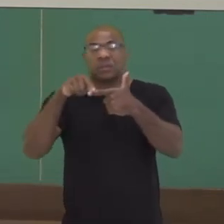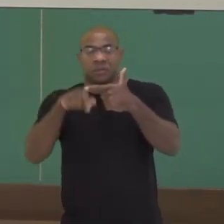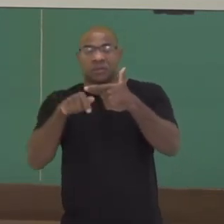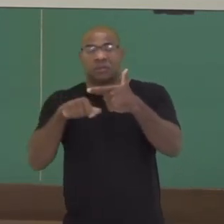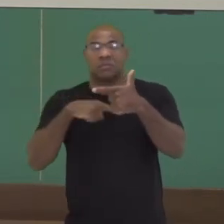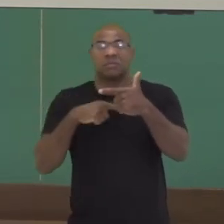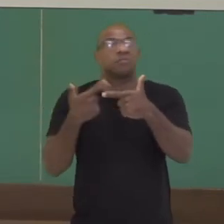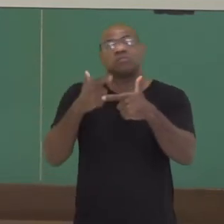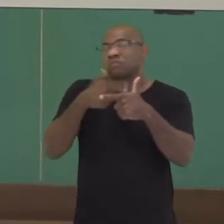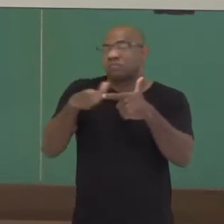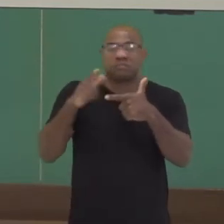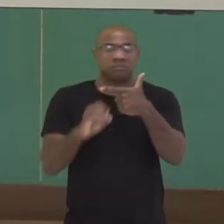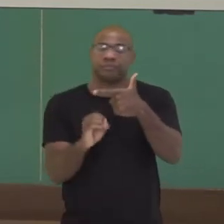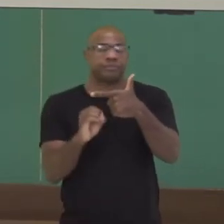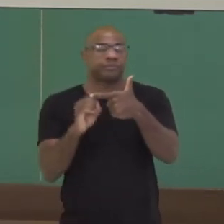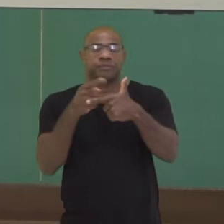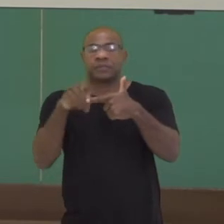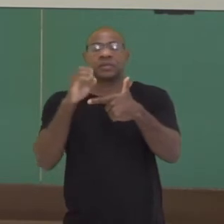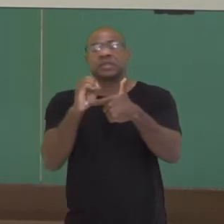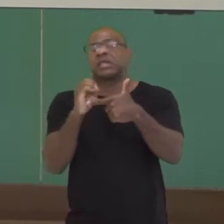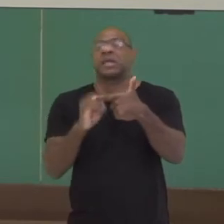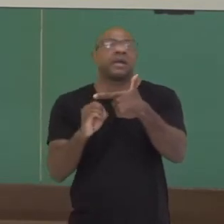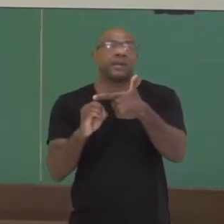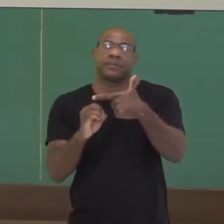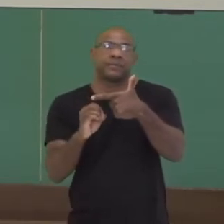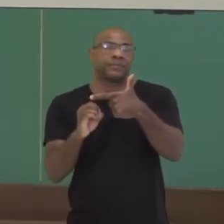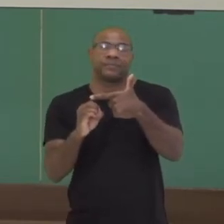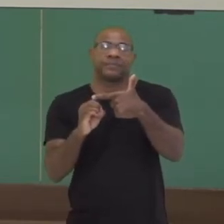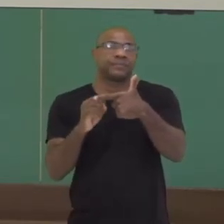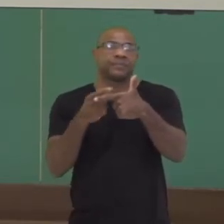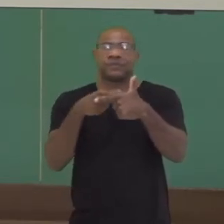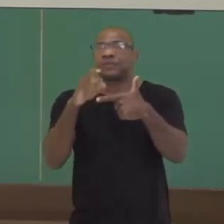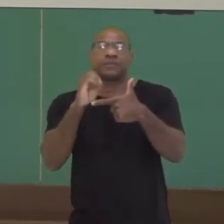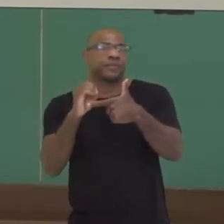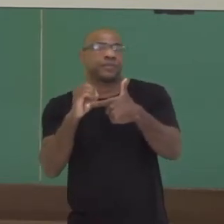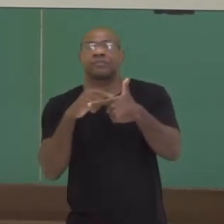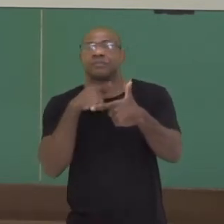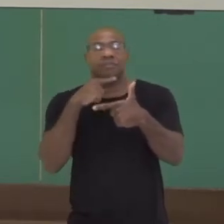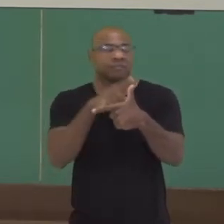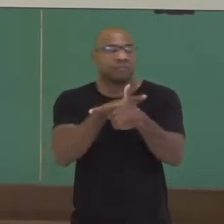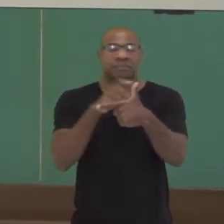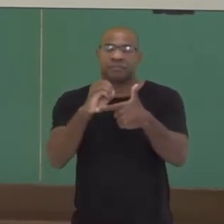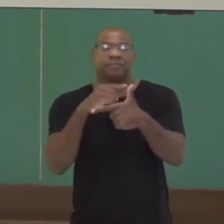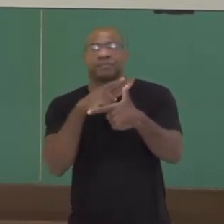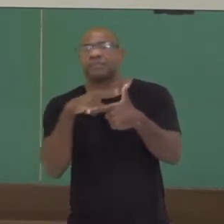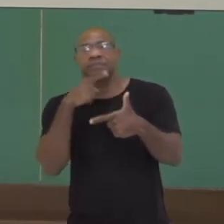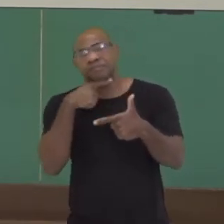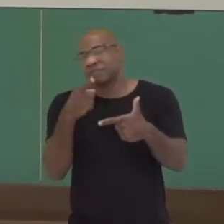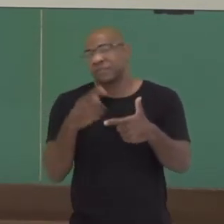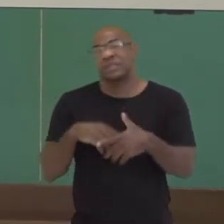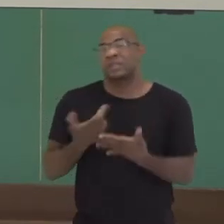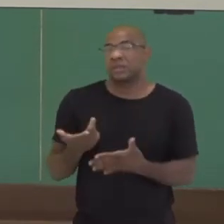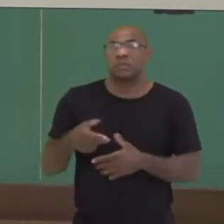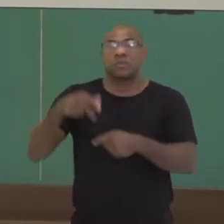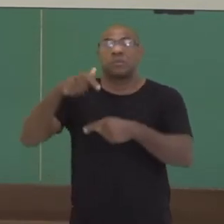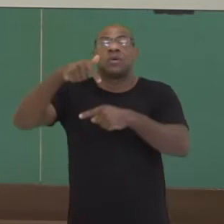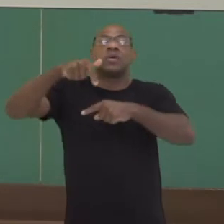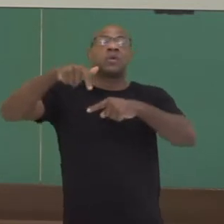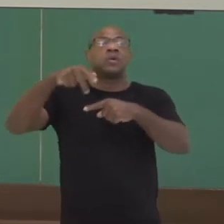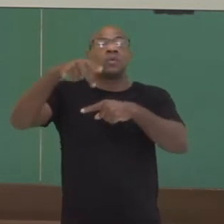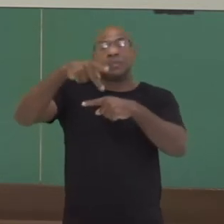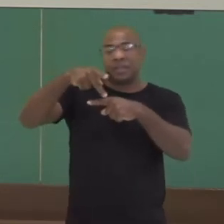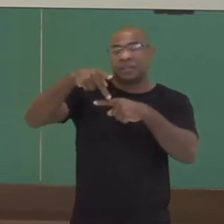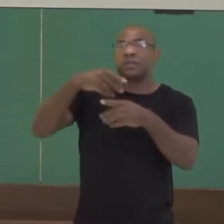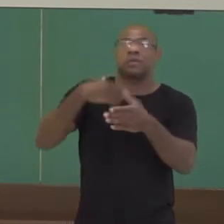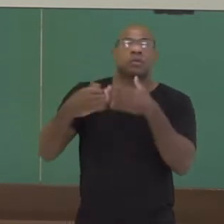existe divisão por zero. Então, o Q? Ele pode ser qualquer número inteiro, menos zero. Ele só